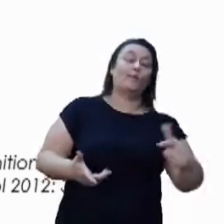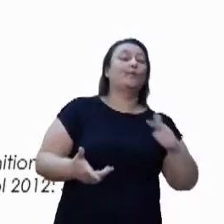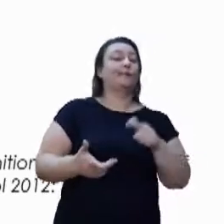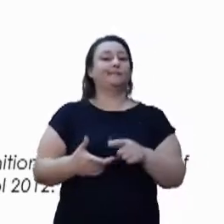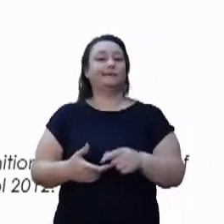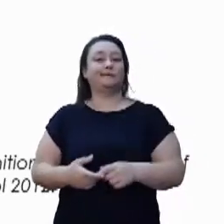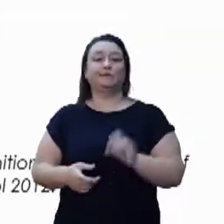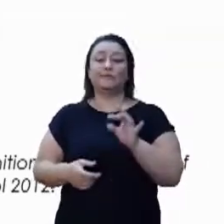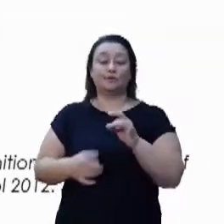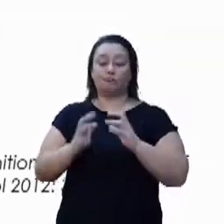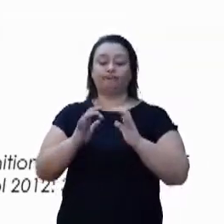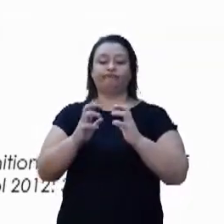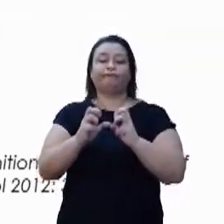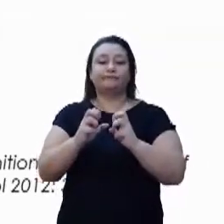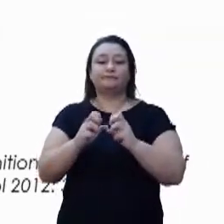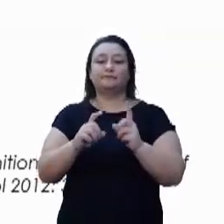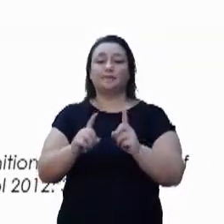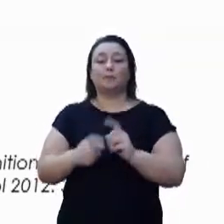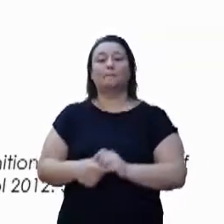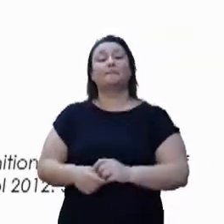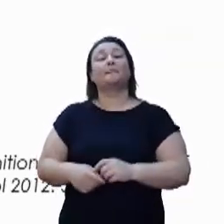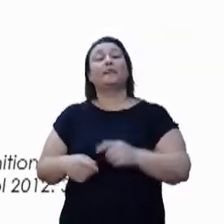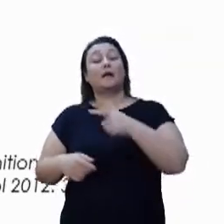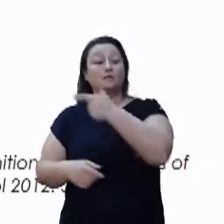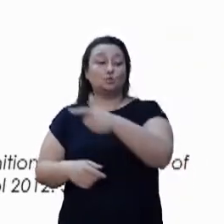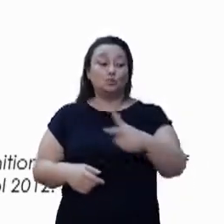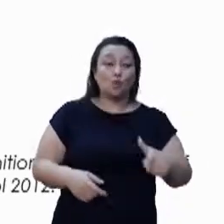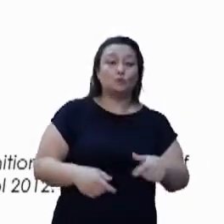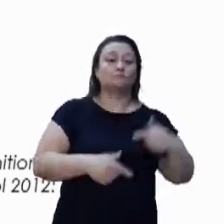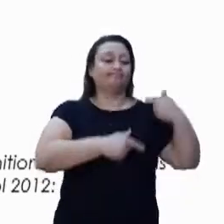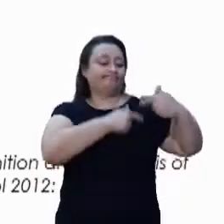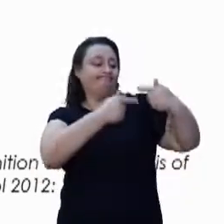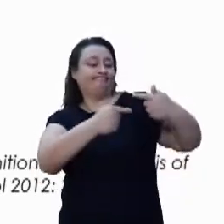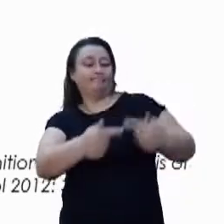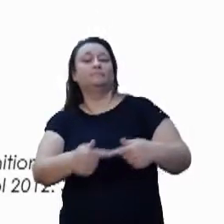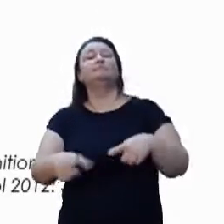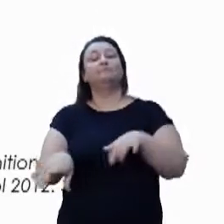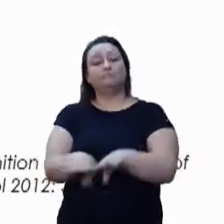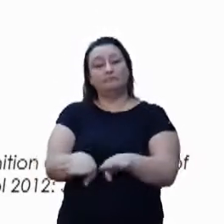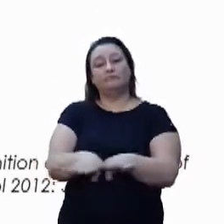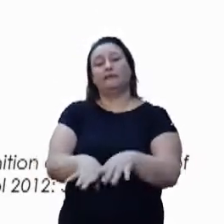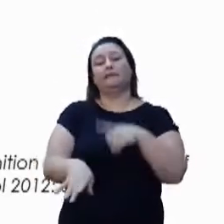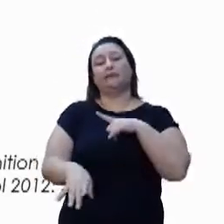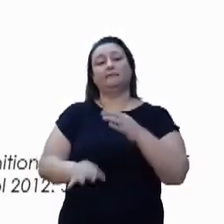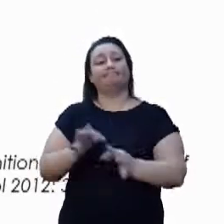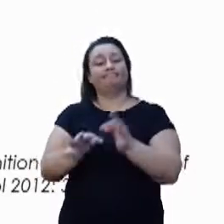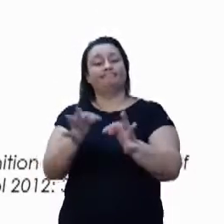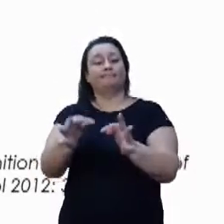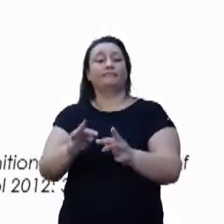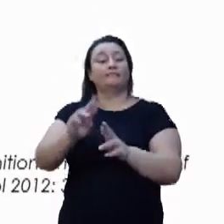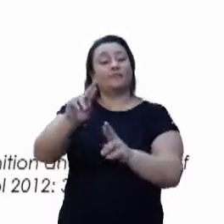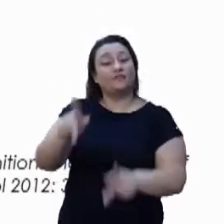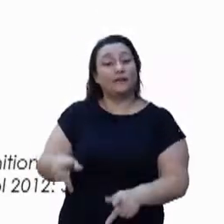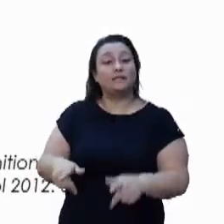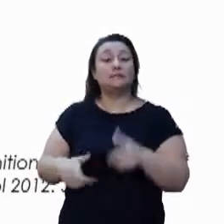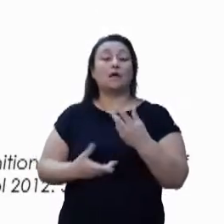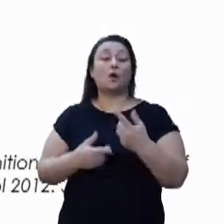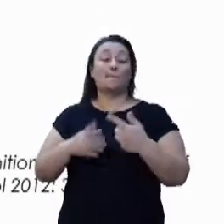simplesmente uma paralisia cerebral. As paraparalisias espásticas hereditárias acabam entrando também como diagnóstico diferencial,